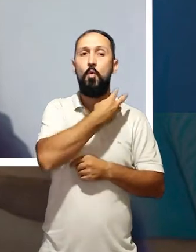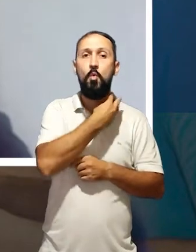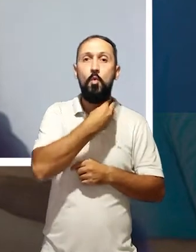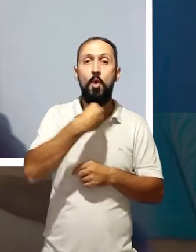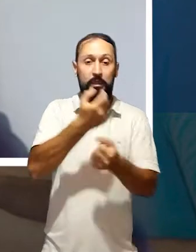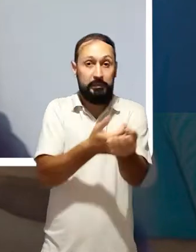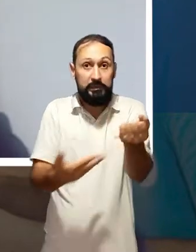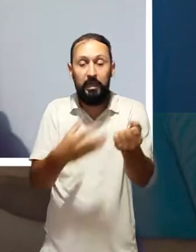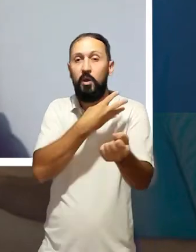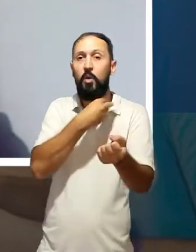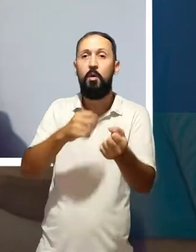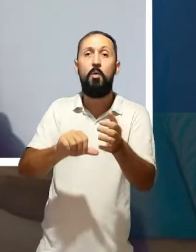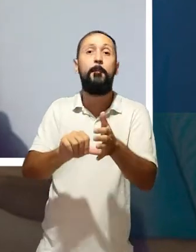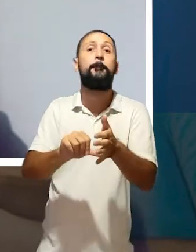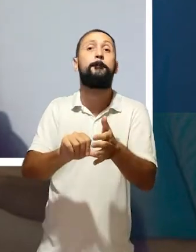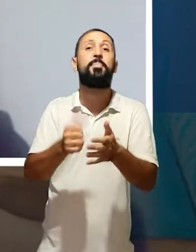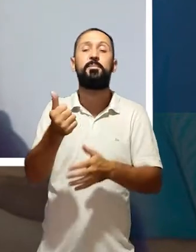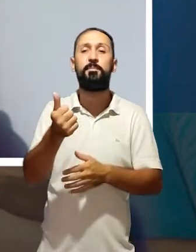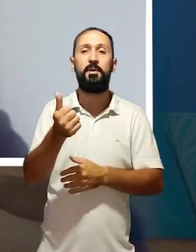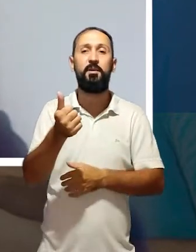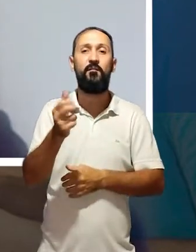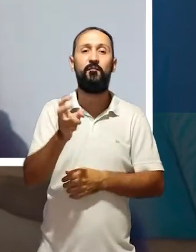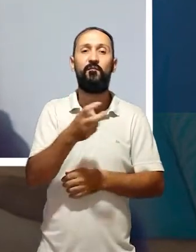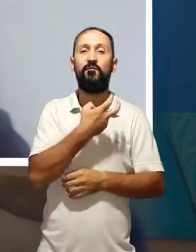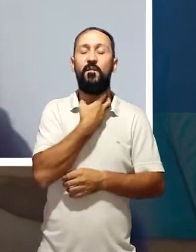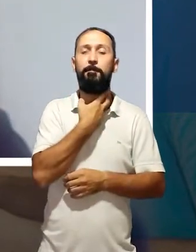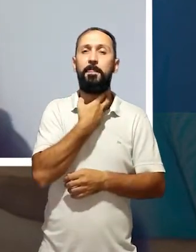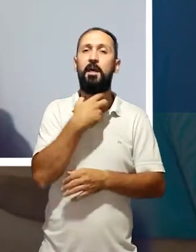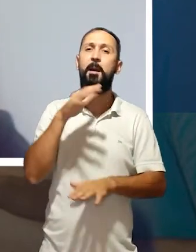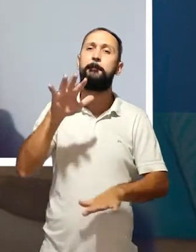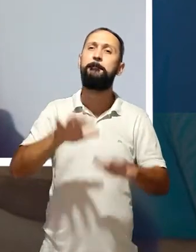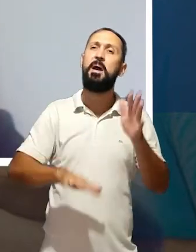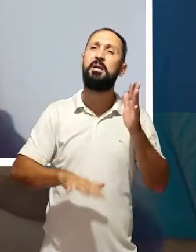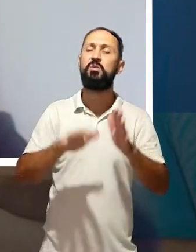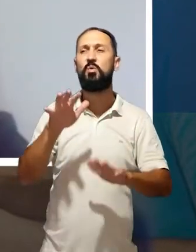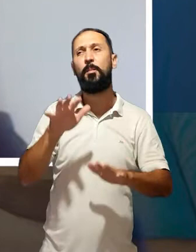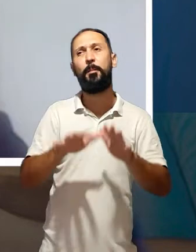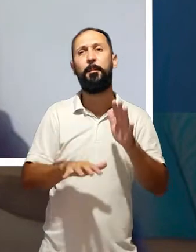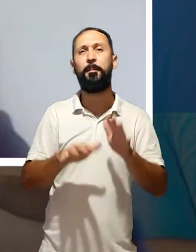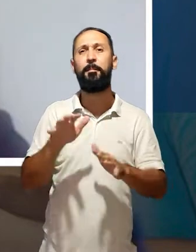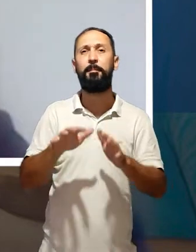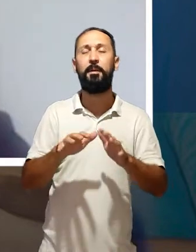sugadores de sangue. Os primeiros personagens vampiros, na verdade, eram meios